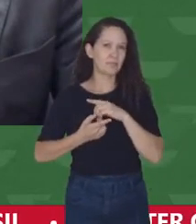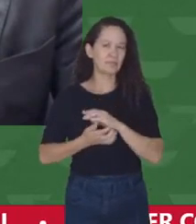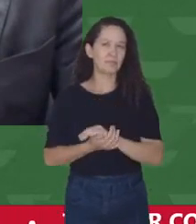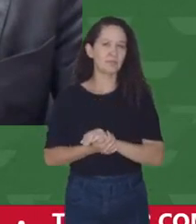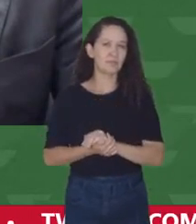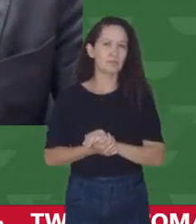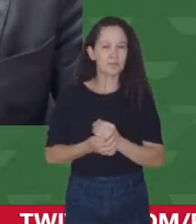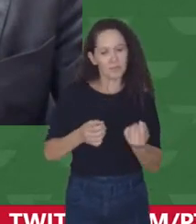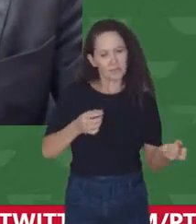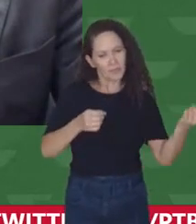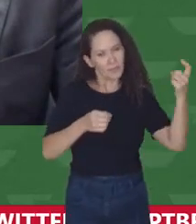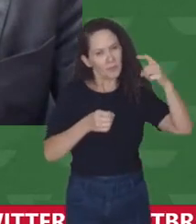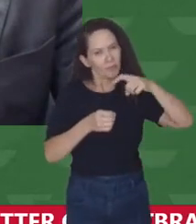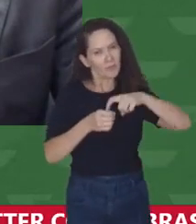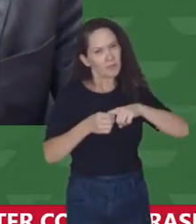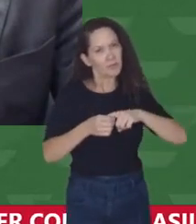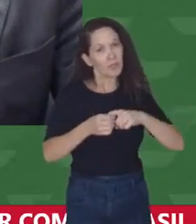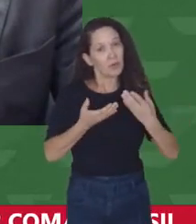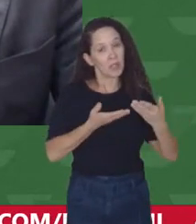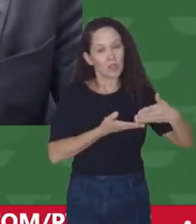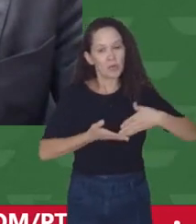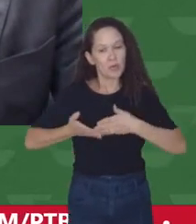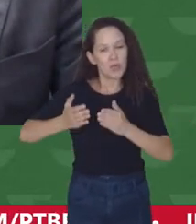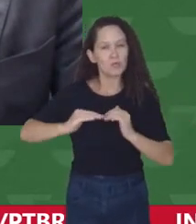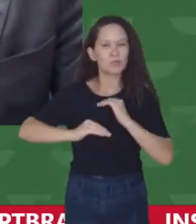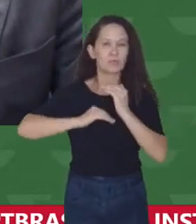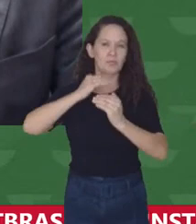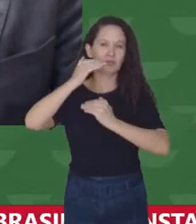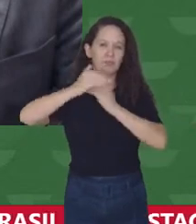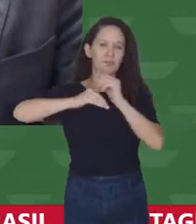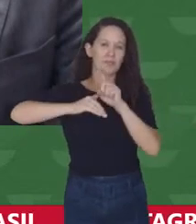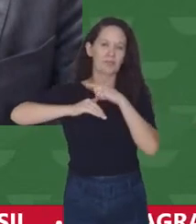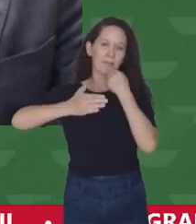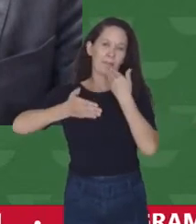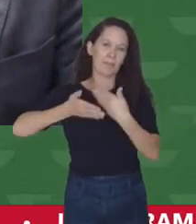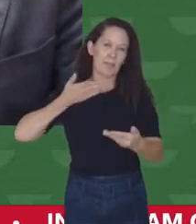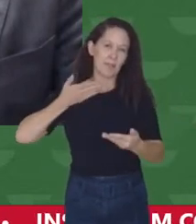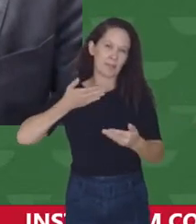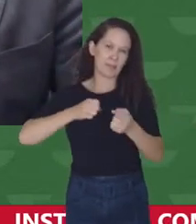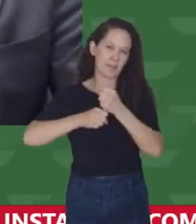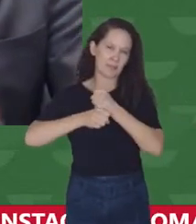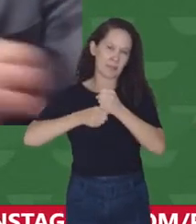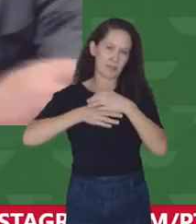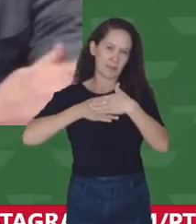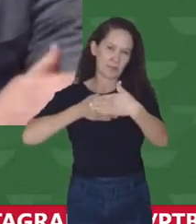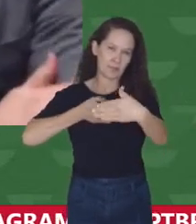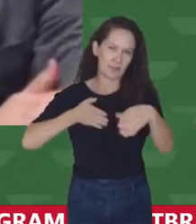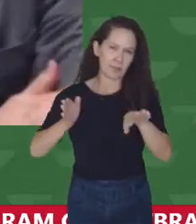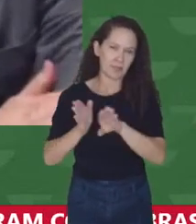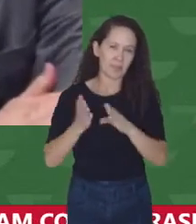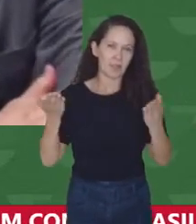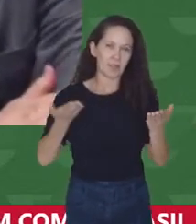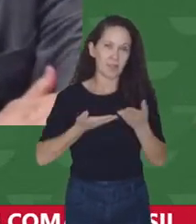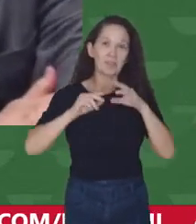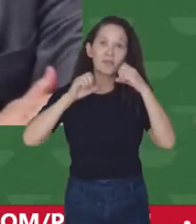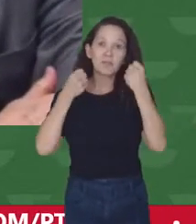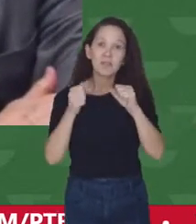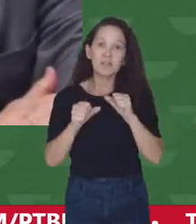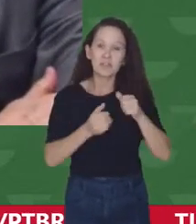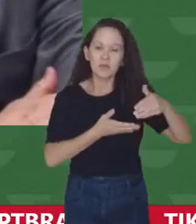de retomar o rumo do desenvolvimento que a gente perdeu ao longo dos últimos anos, e para isso será necessária